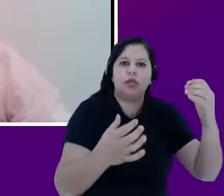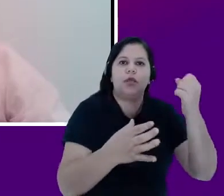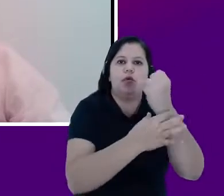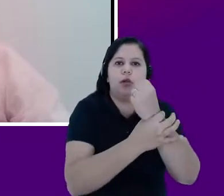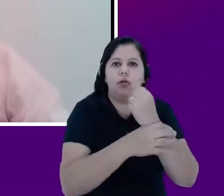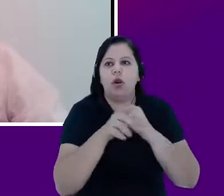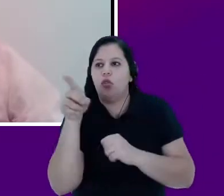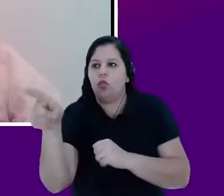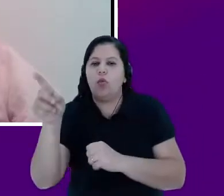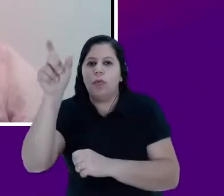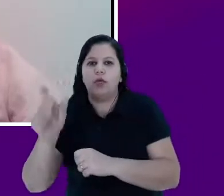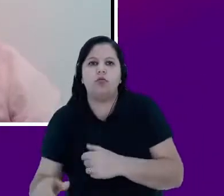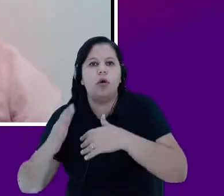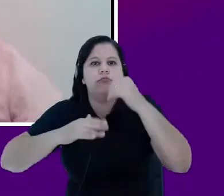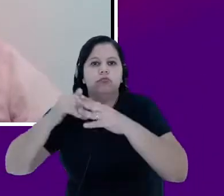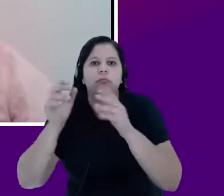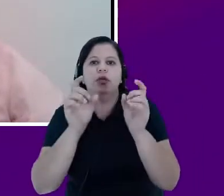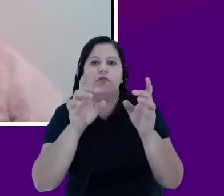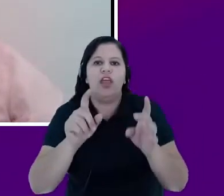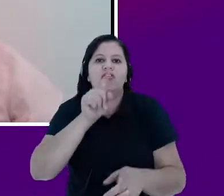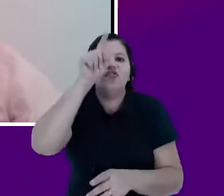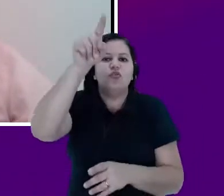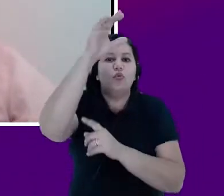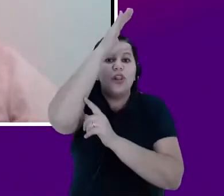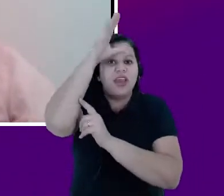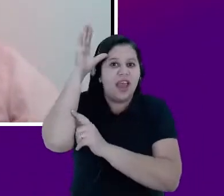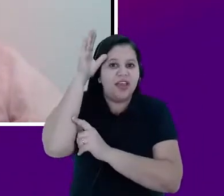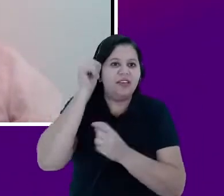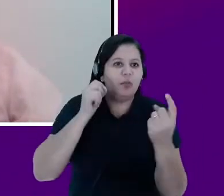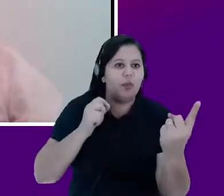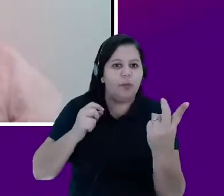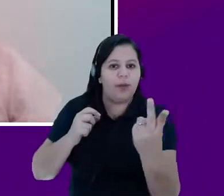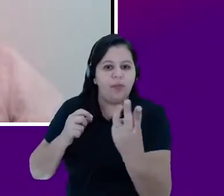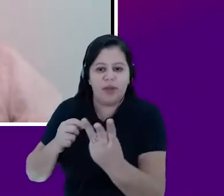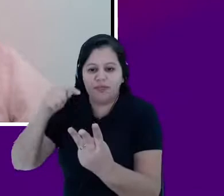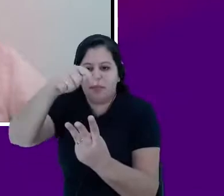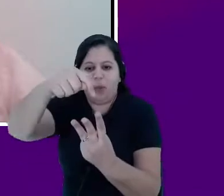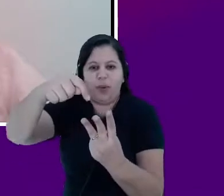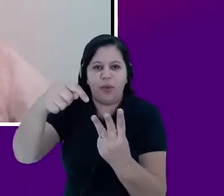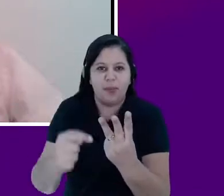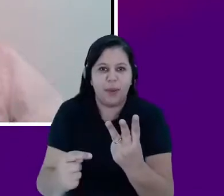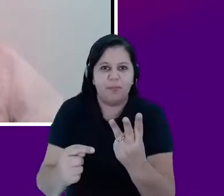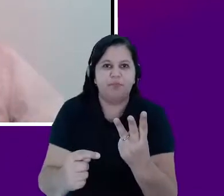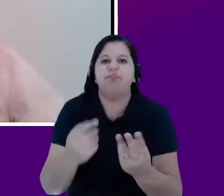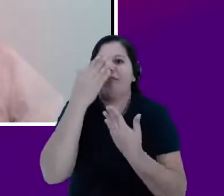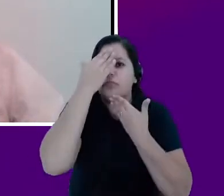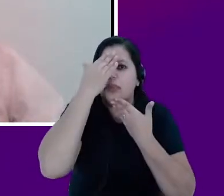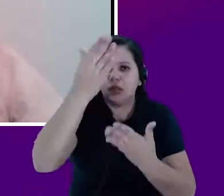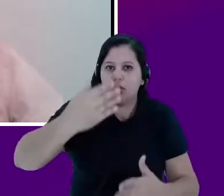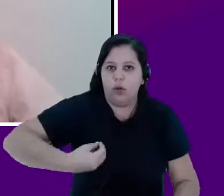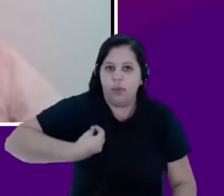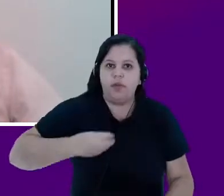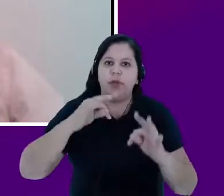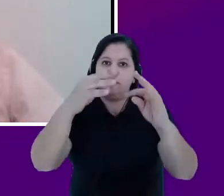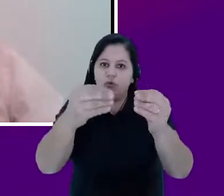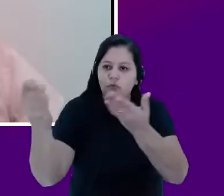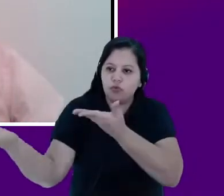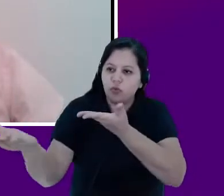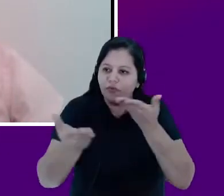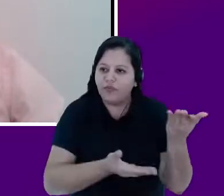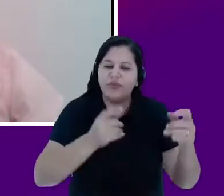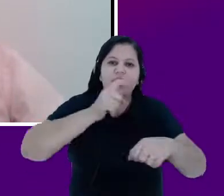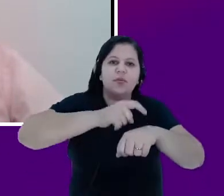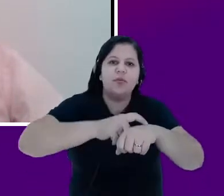existência de todo o mercado. Agradeço a participação de todos e convido neste momento a Karina Machado para falar um